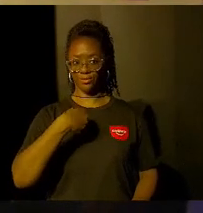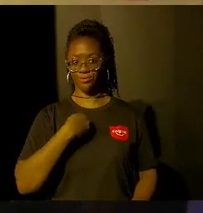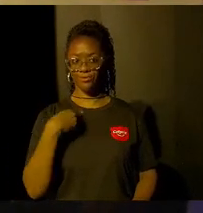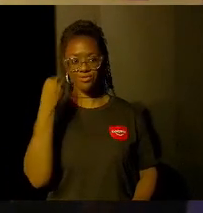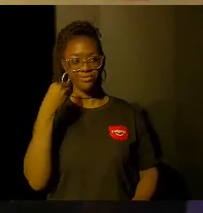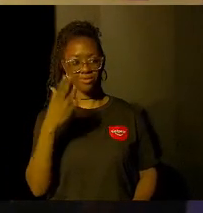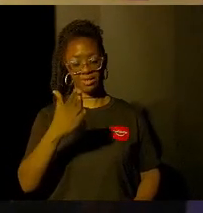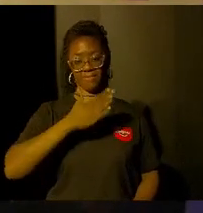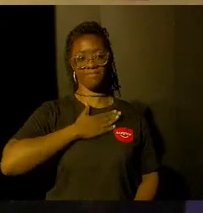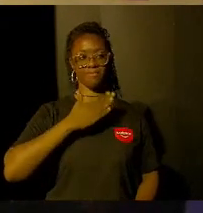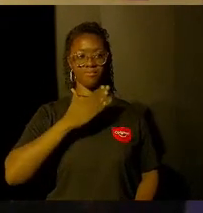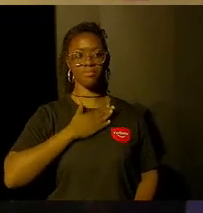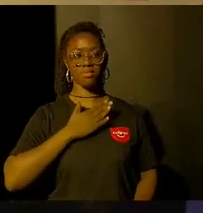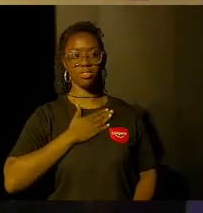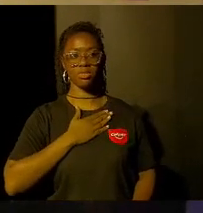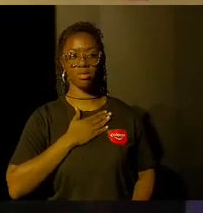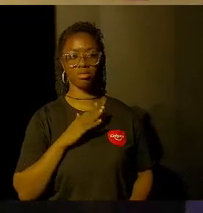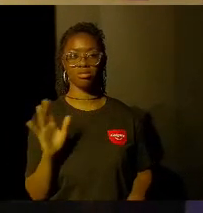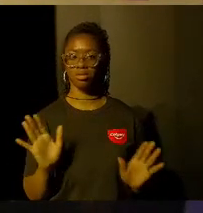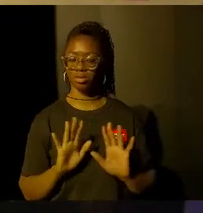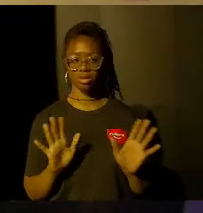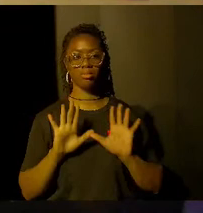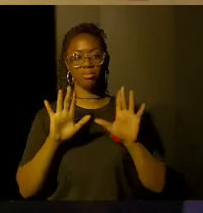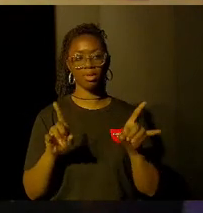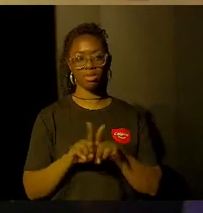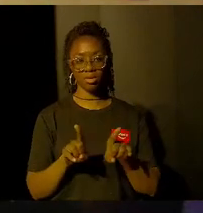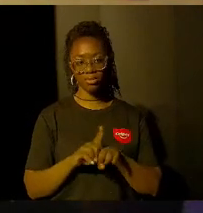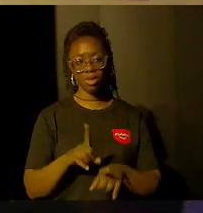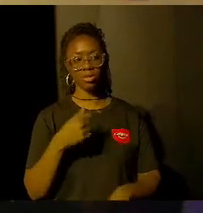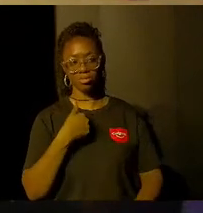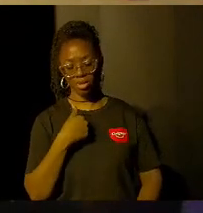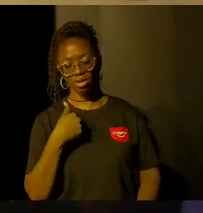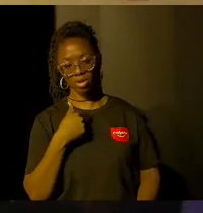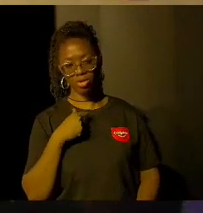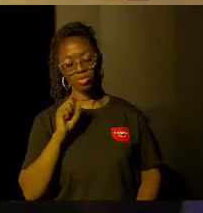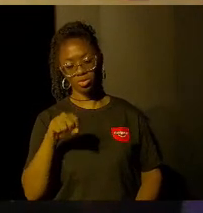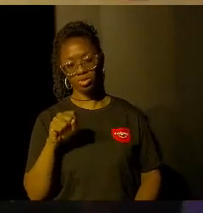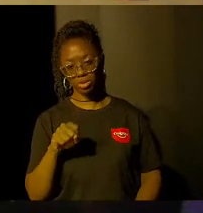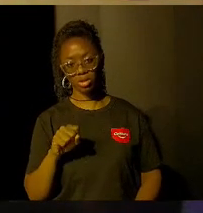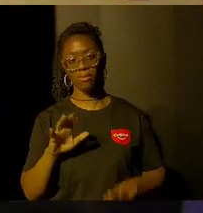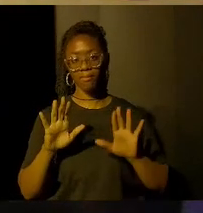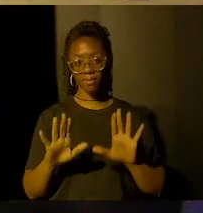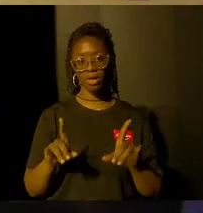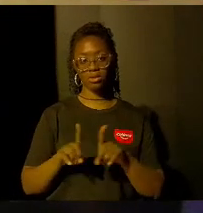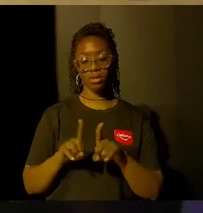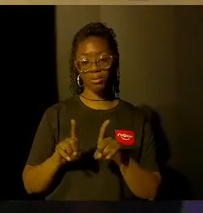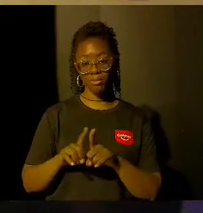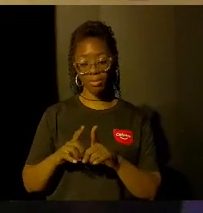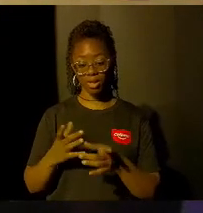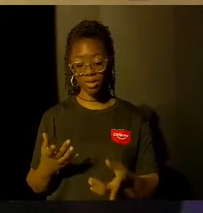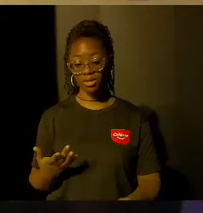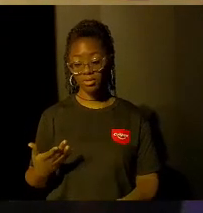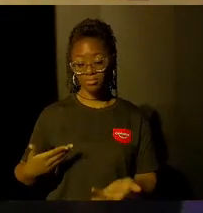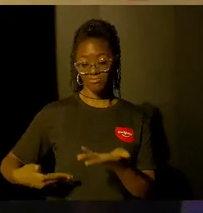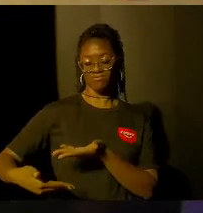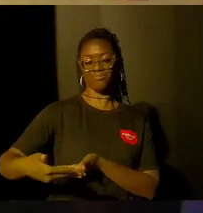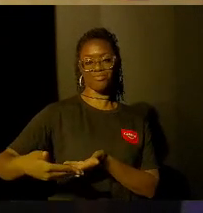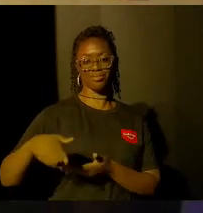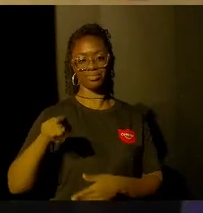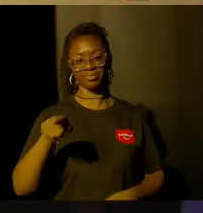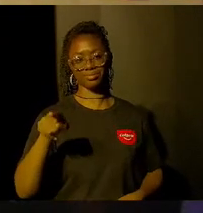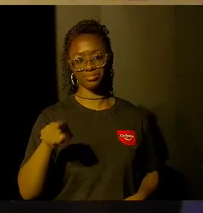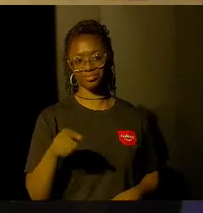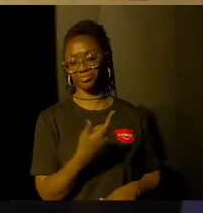experiência diz apenas sobre mim É também sobre mim é sobre o que é singular mas também é uma primeira pessoa do plural